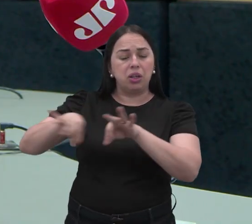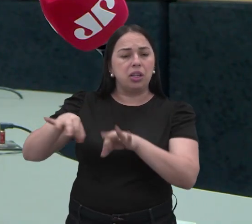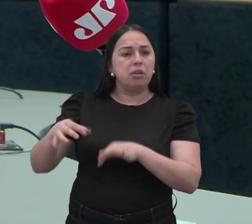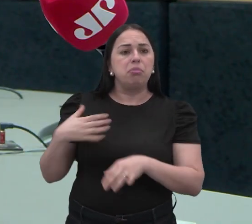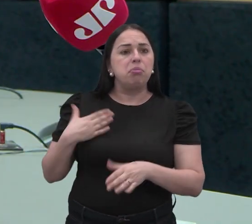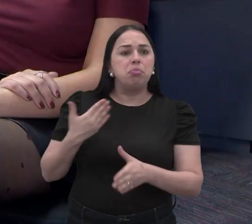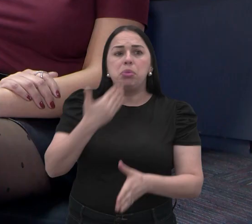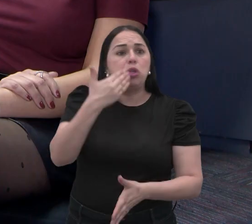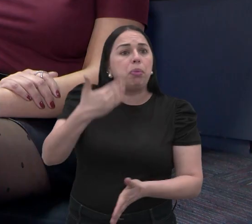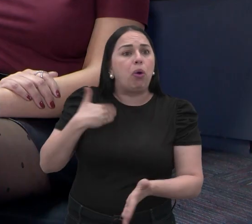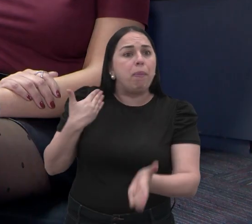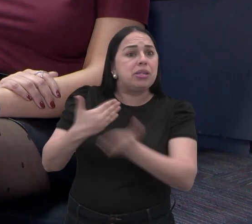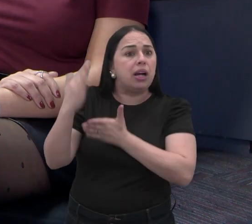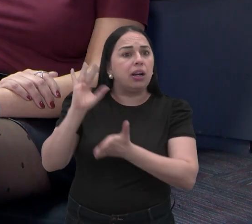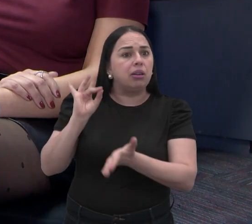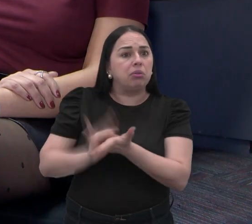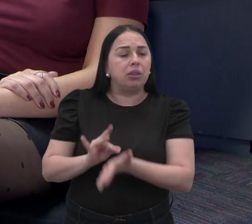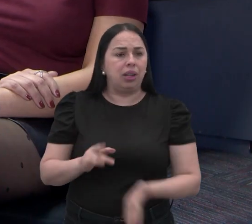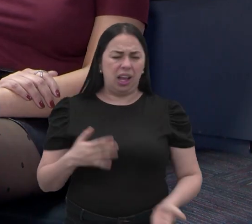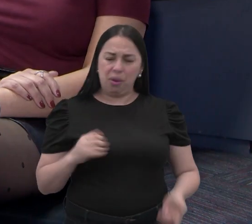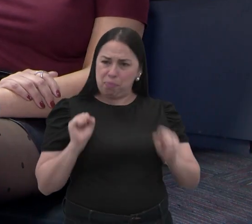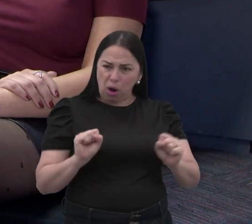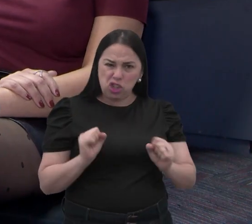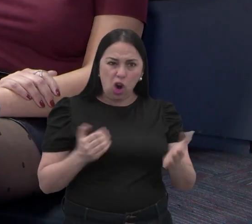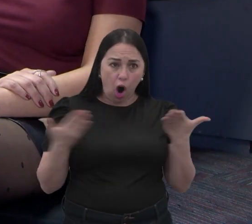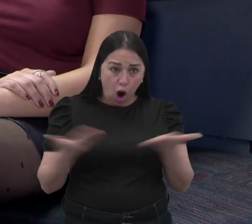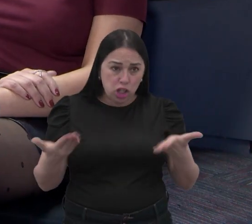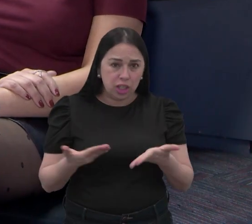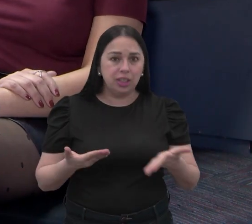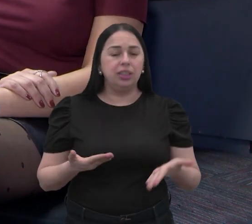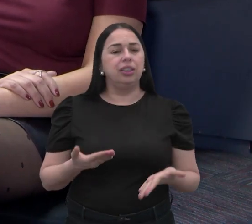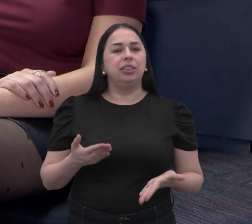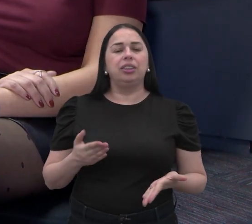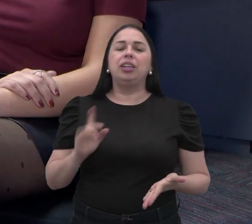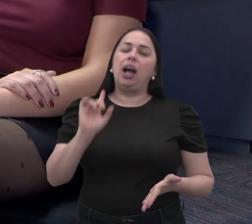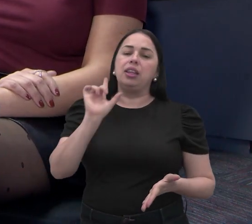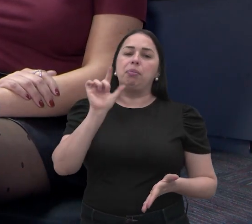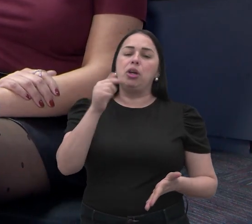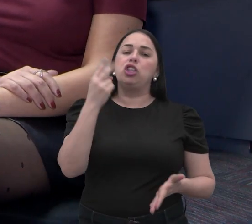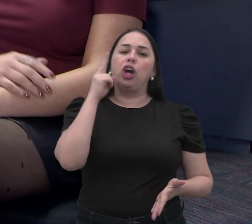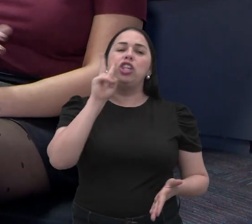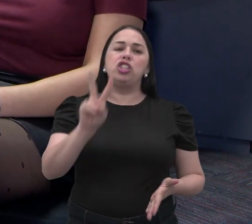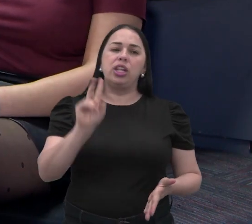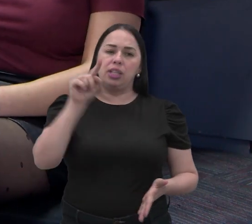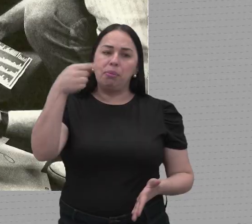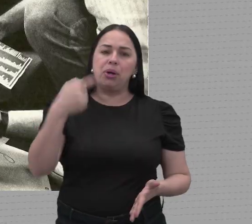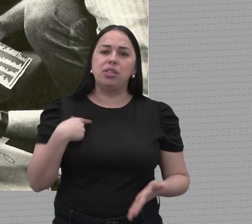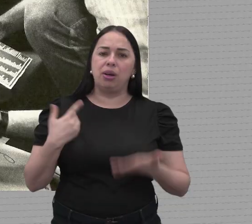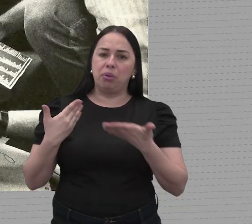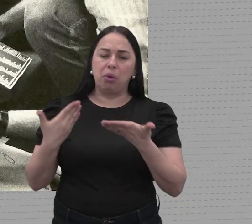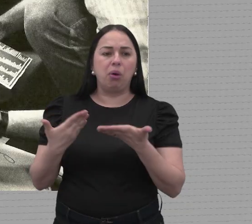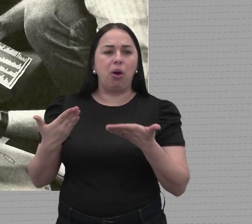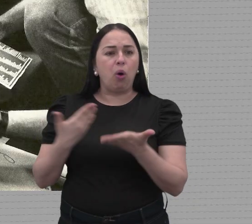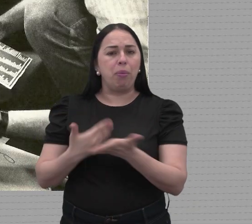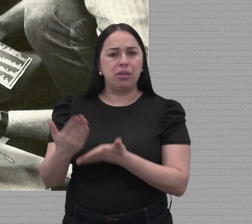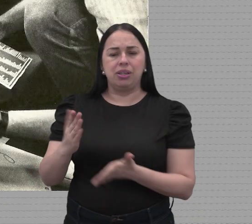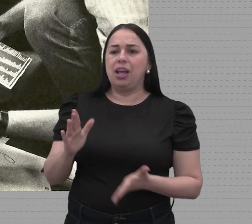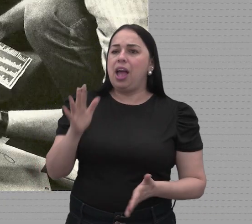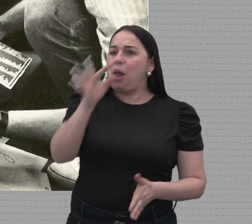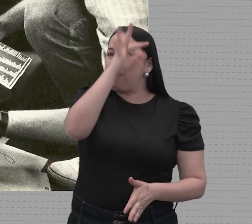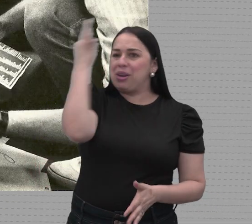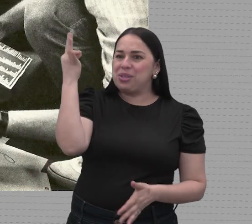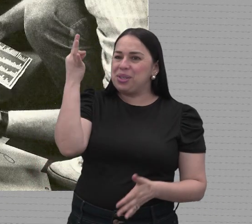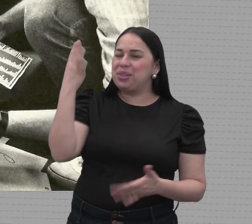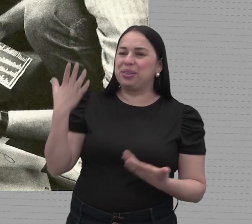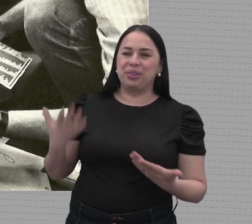começar quando? Eu falei: posso começar hoje? Eu comecei acho que uns 2 dias depois. Tipo assim, sorte de principiante,